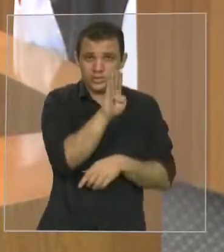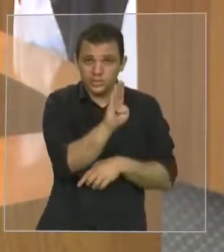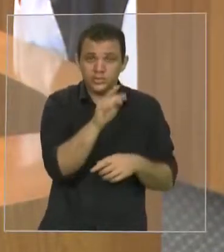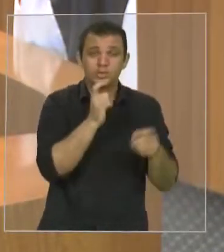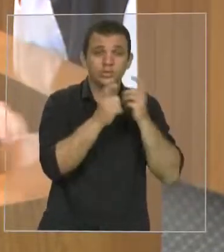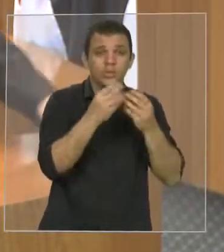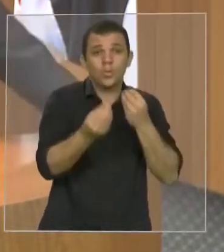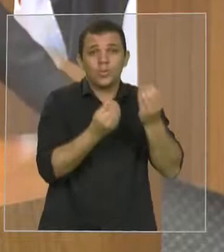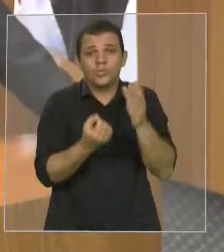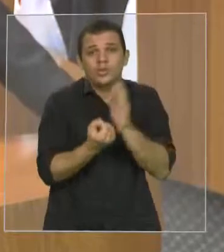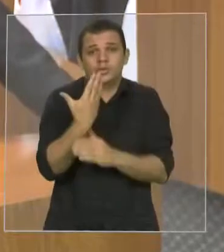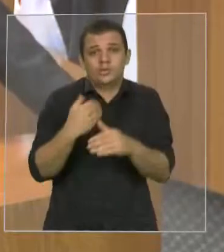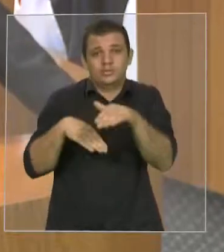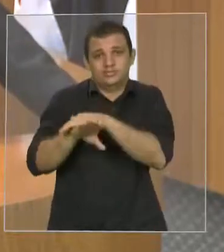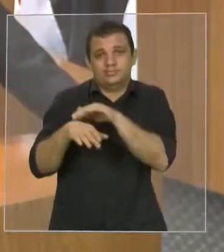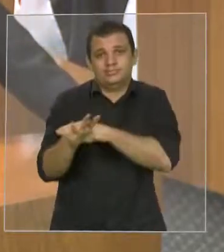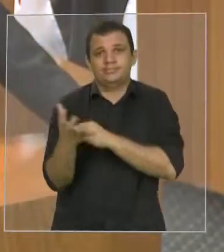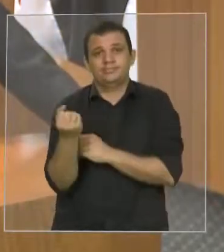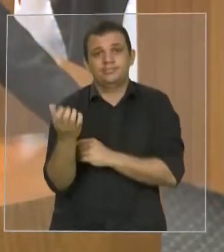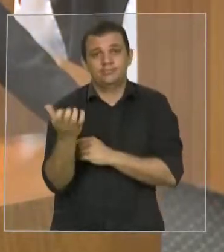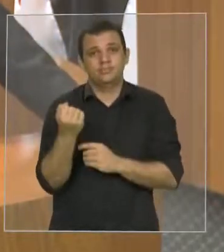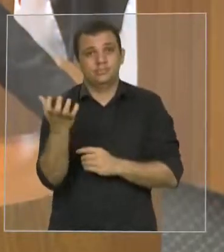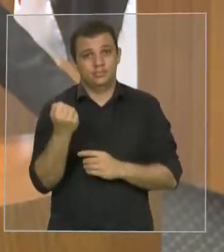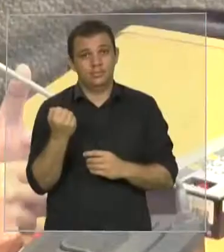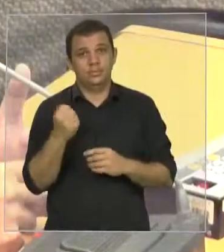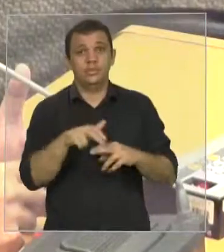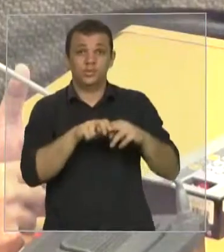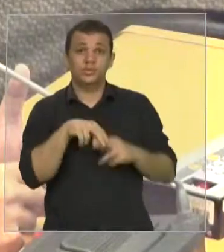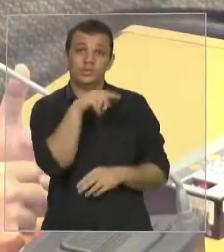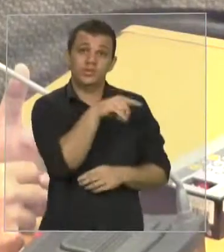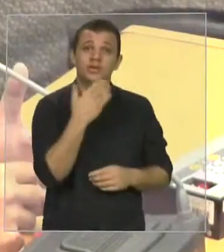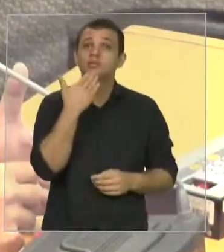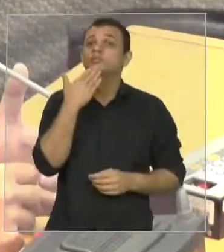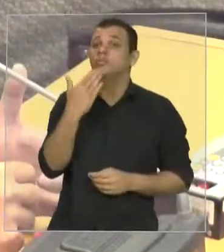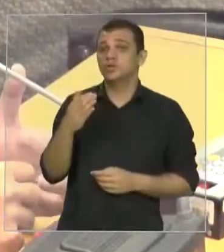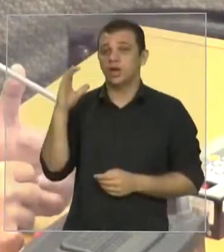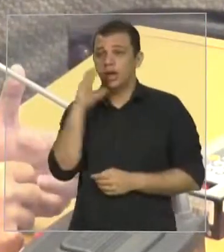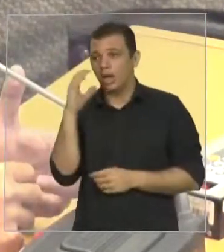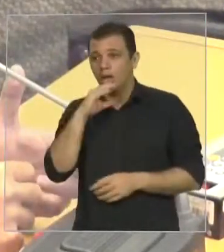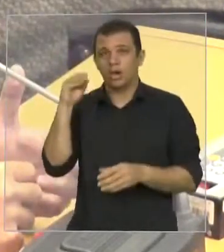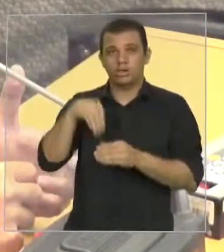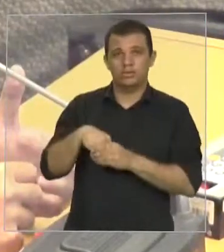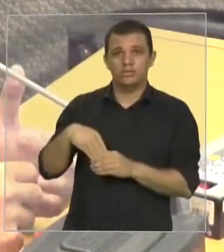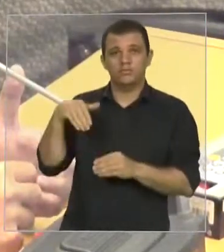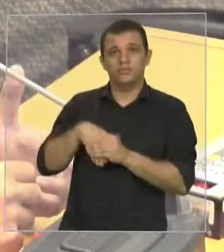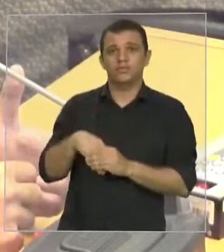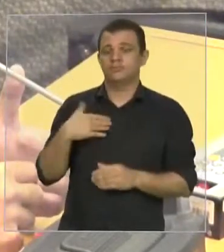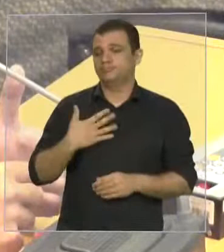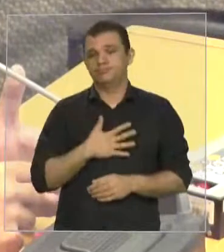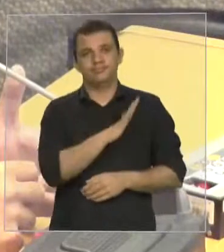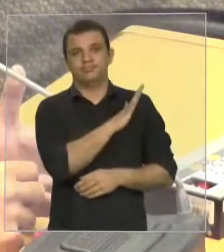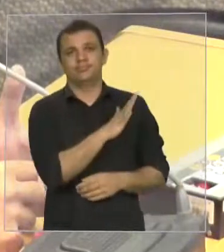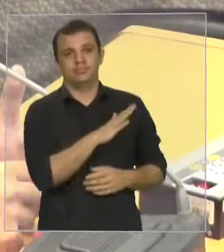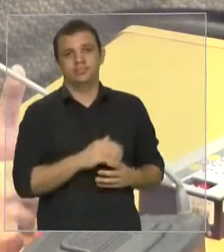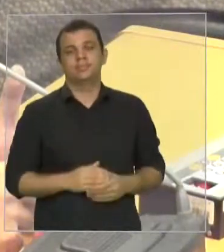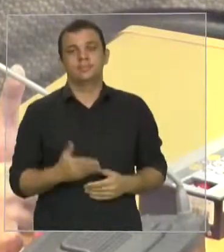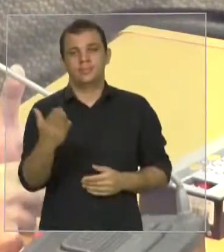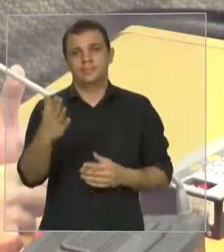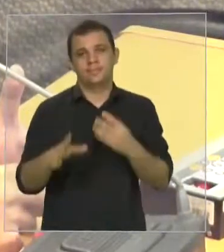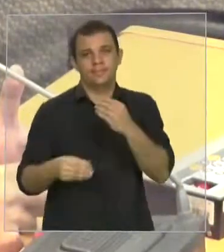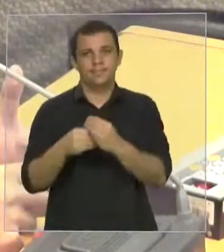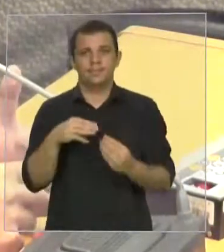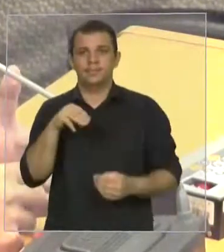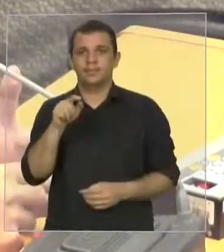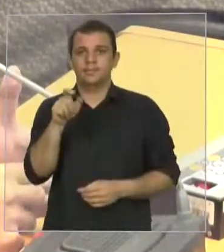Vossa Excelência. Deputado Brade, eu parabenizo Vossa Excelência por esse assunto que é muito importante. Trata-se da previdência dos